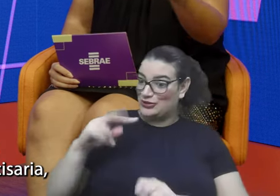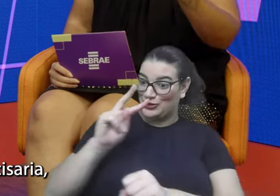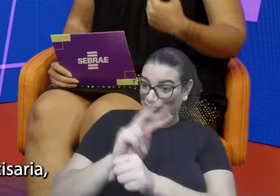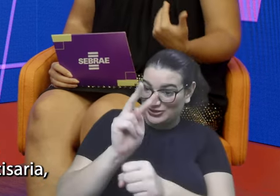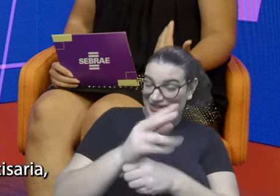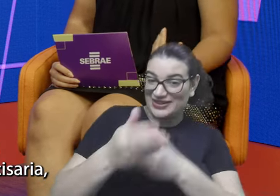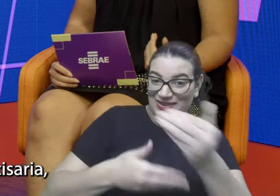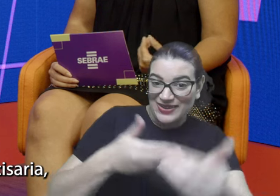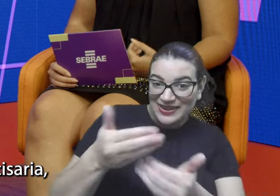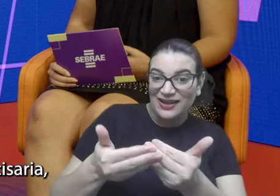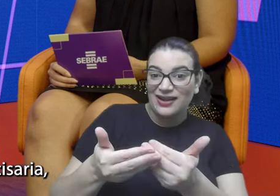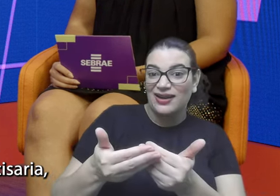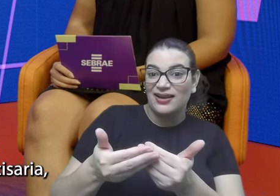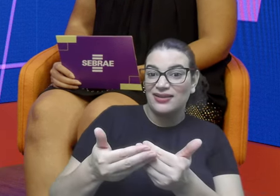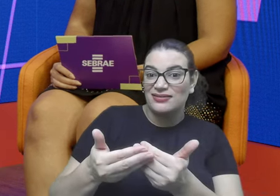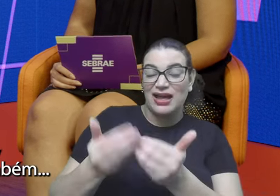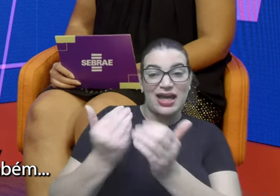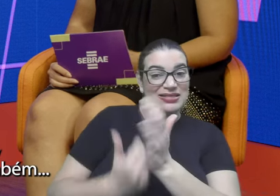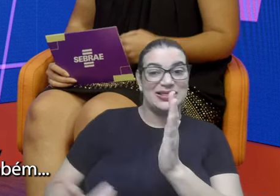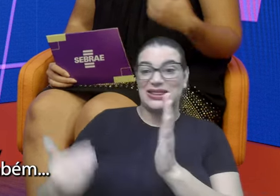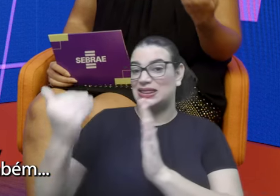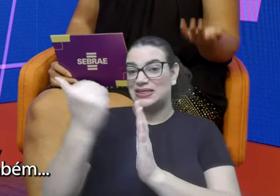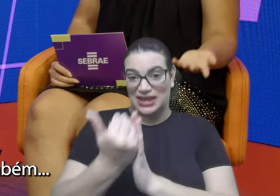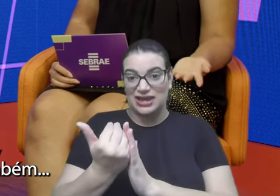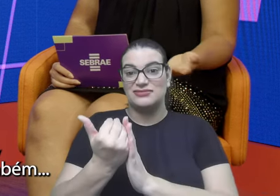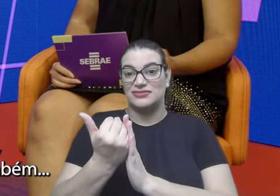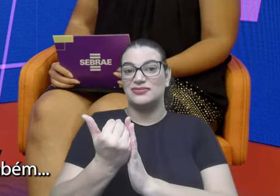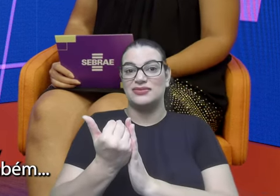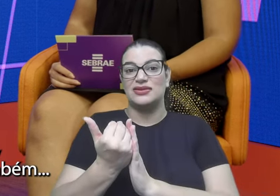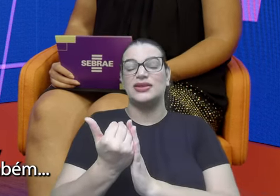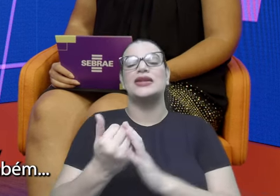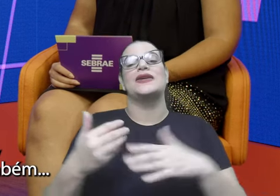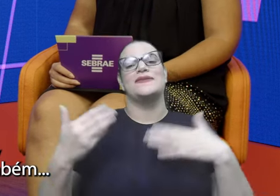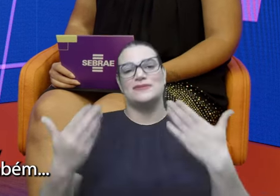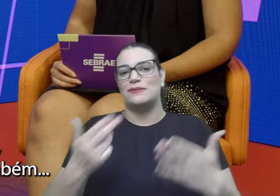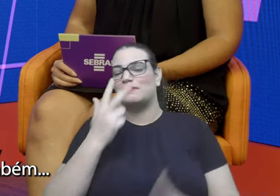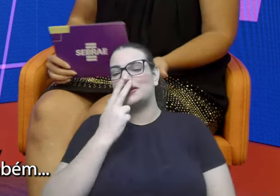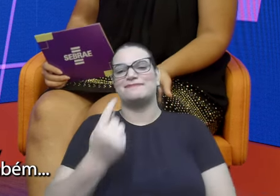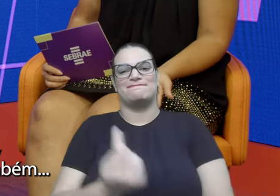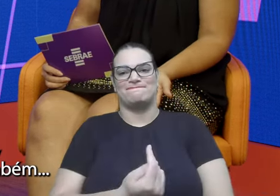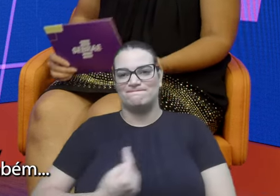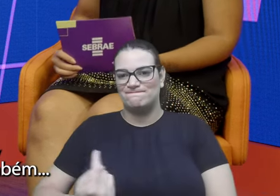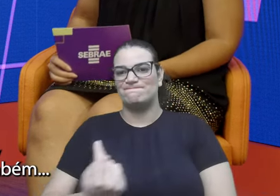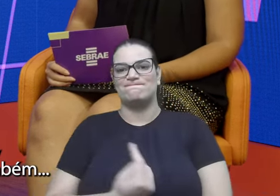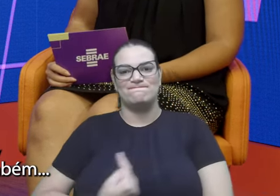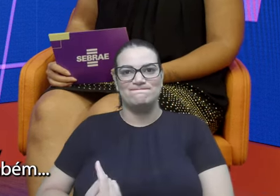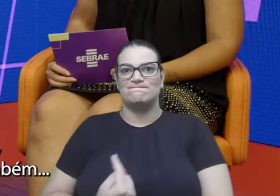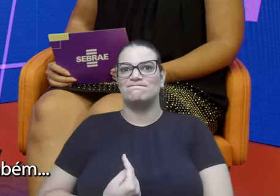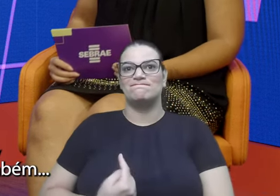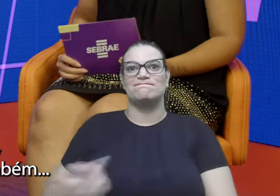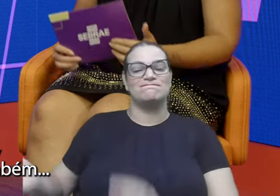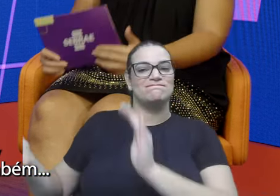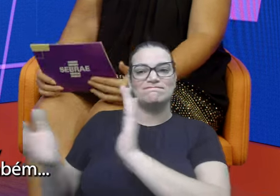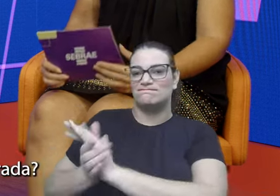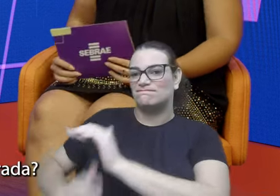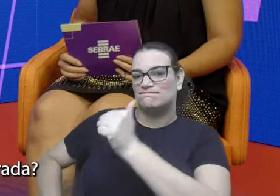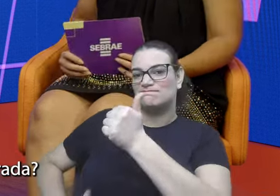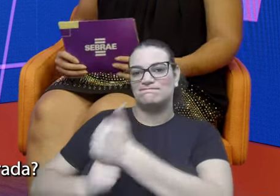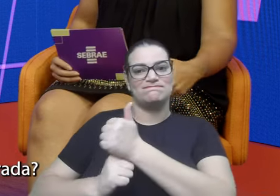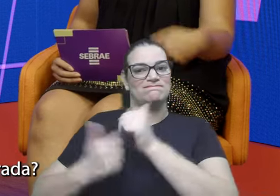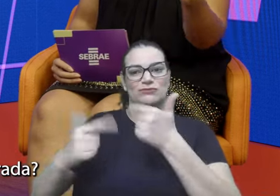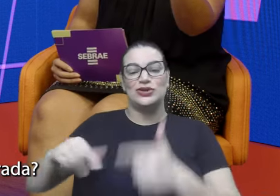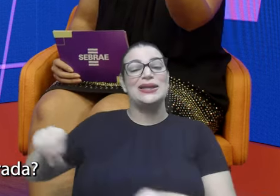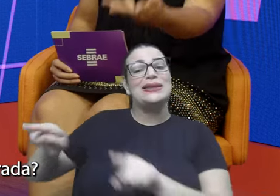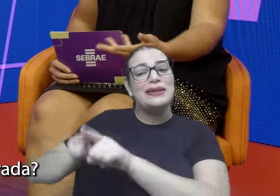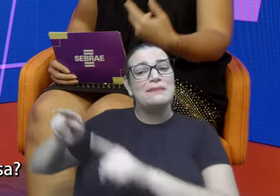do do que outra criança precisaria né então é uma mãe atípica ela fica sozinha ela precisa também como que